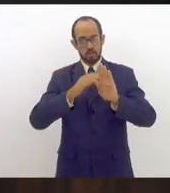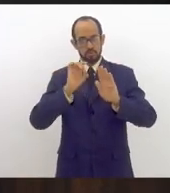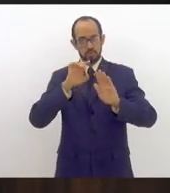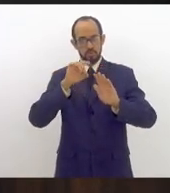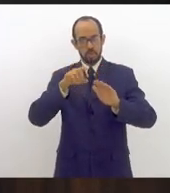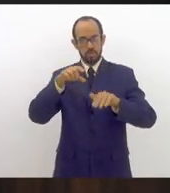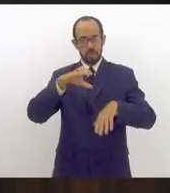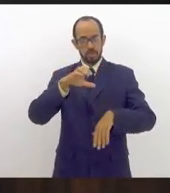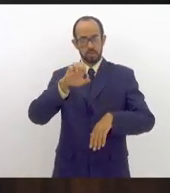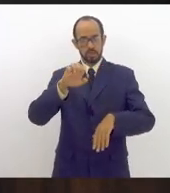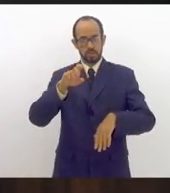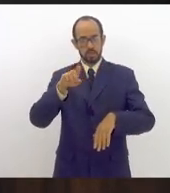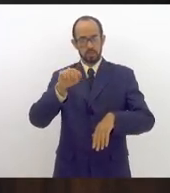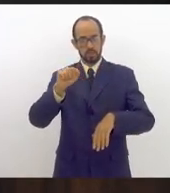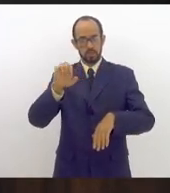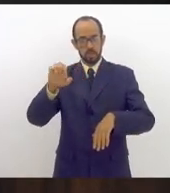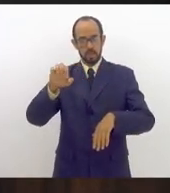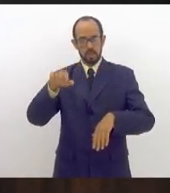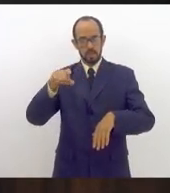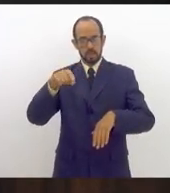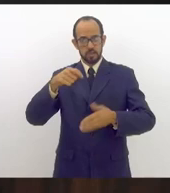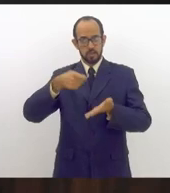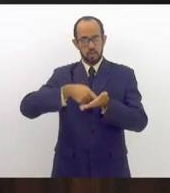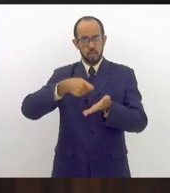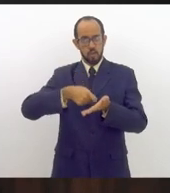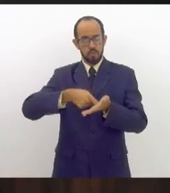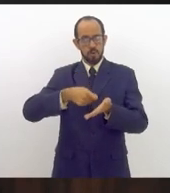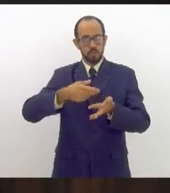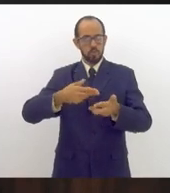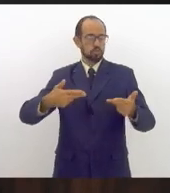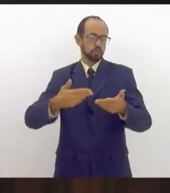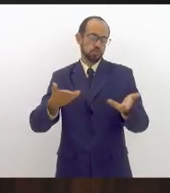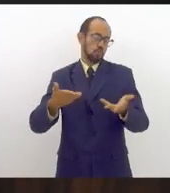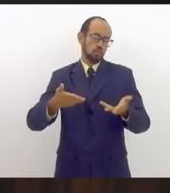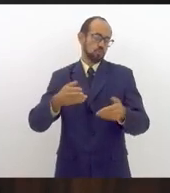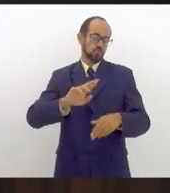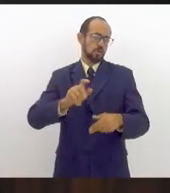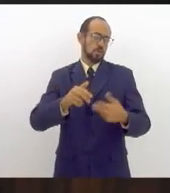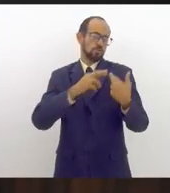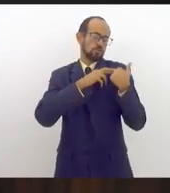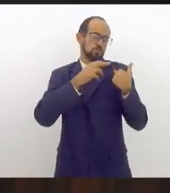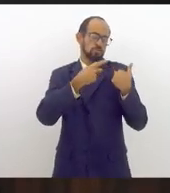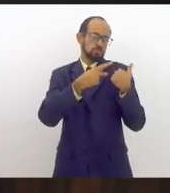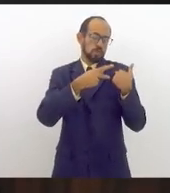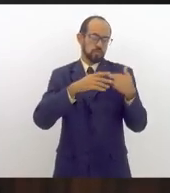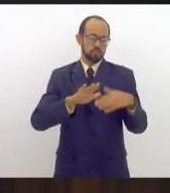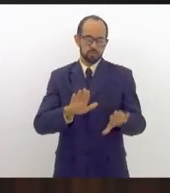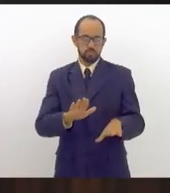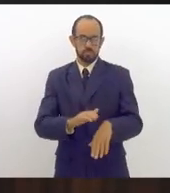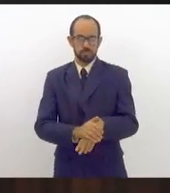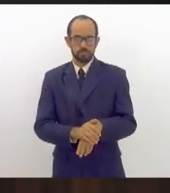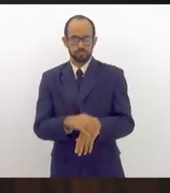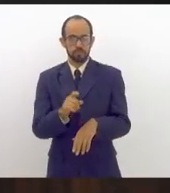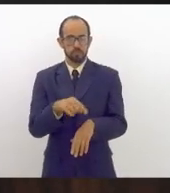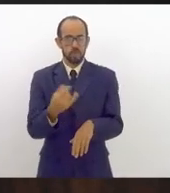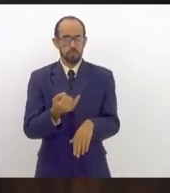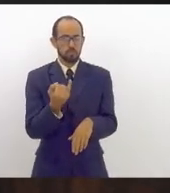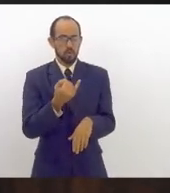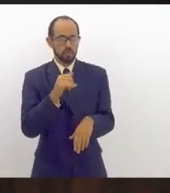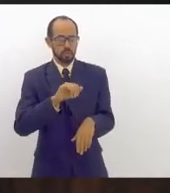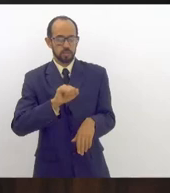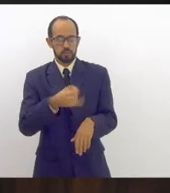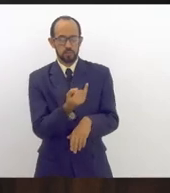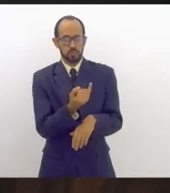possa cobrar algo que não está nem no seu escopo hoje. Então, será de grande proveito